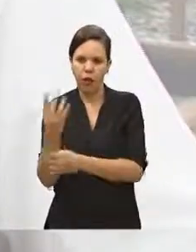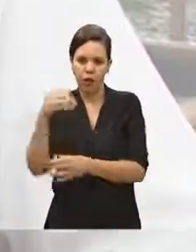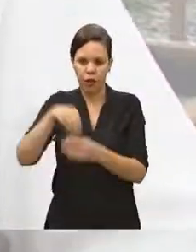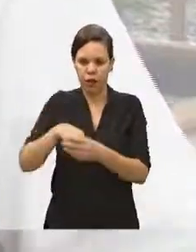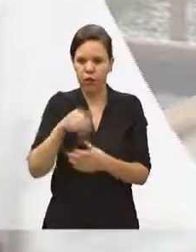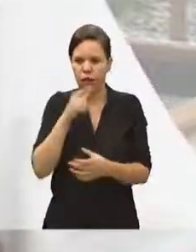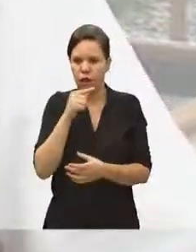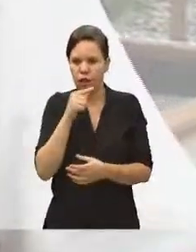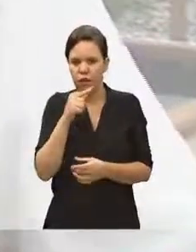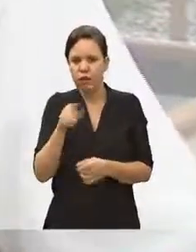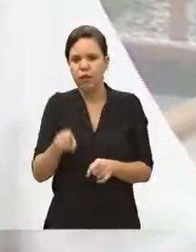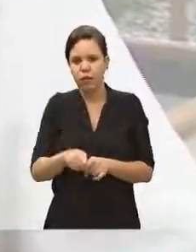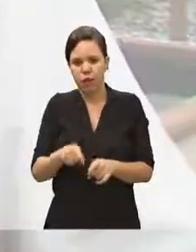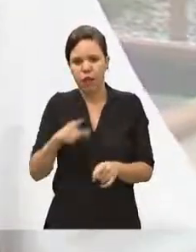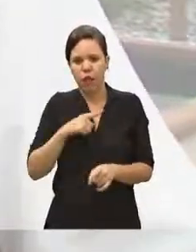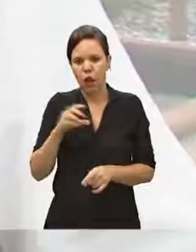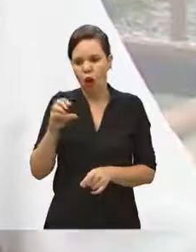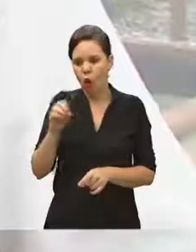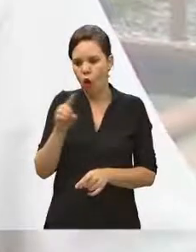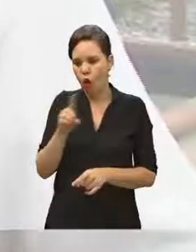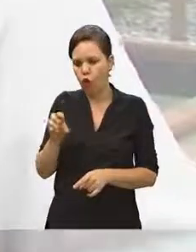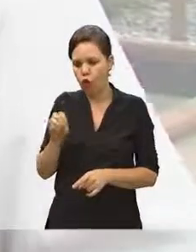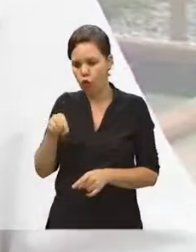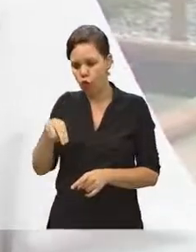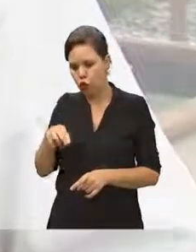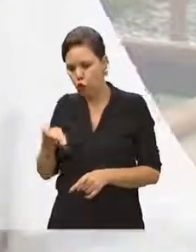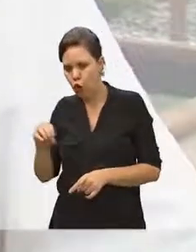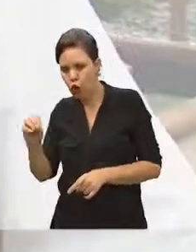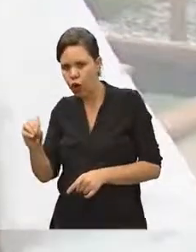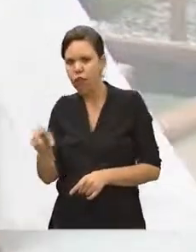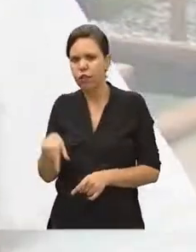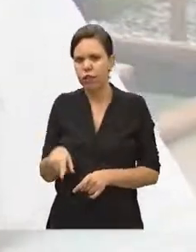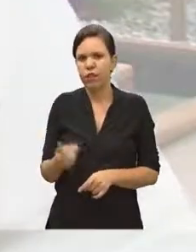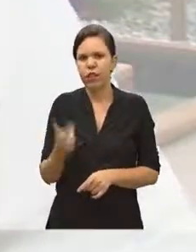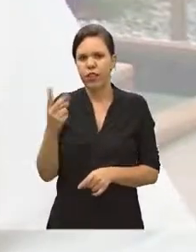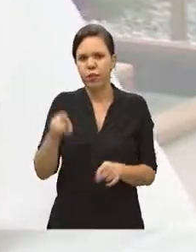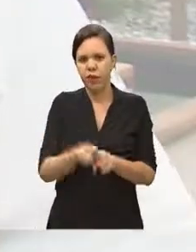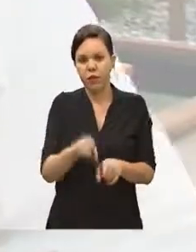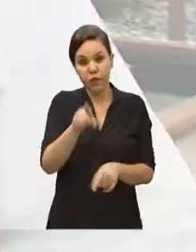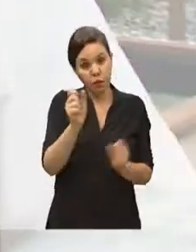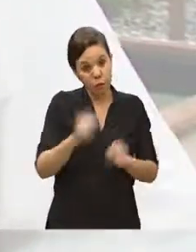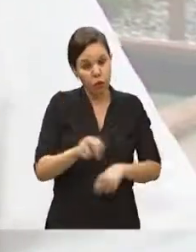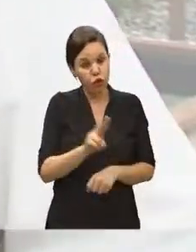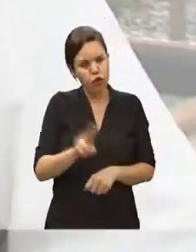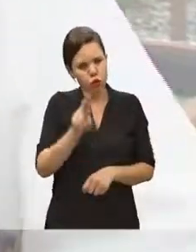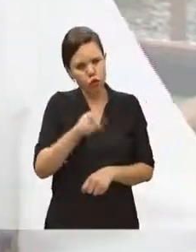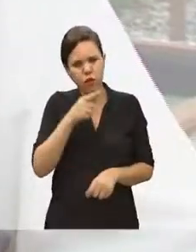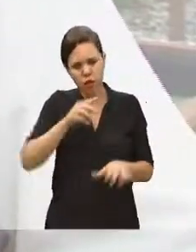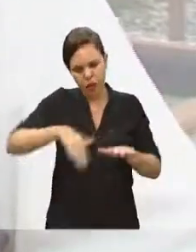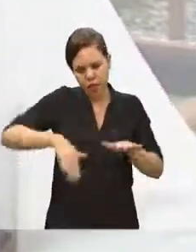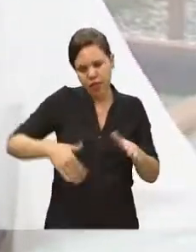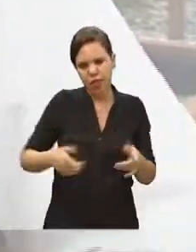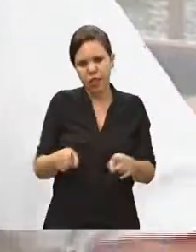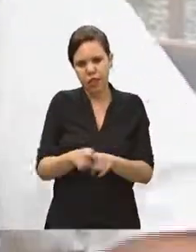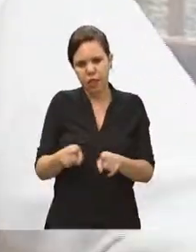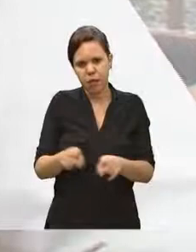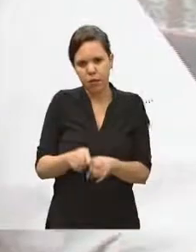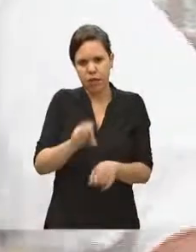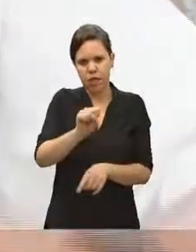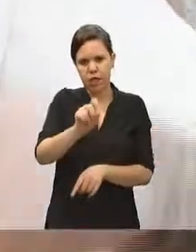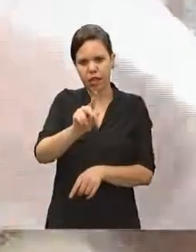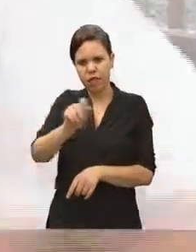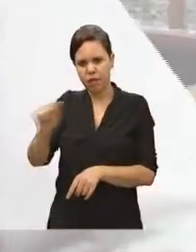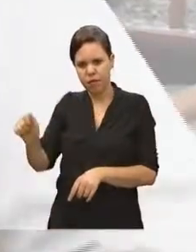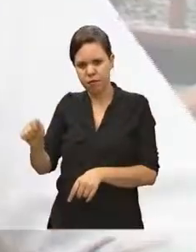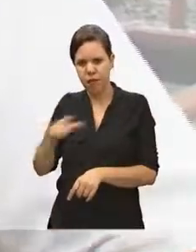aquáticas, a gente tem um tratamento de ozônio. Então, além de você poder usar a piscina, usar o spa,